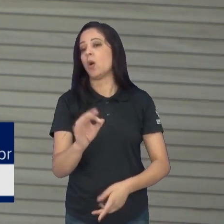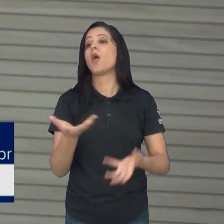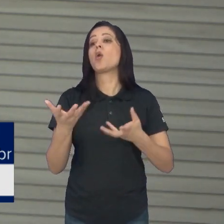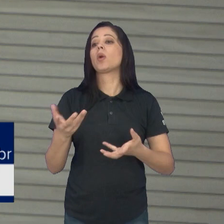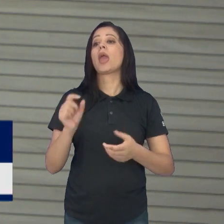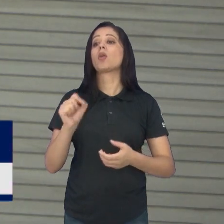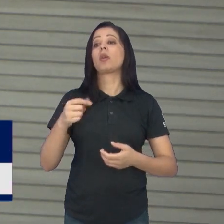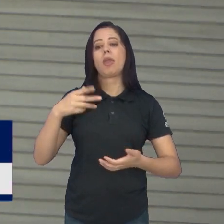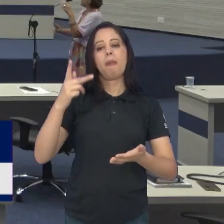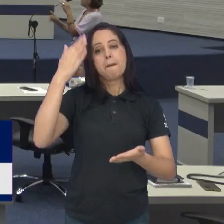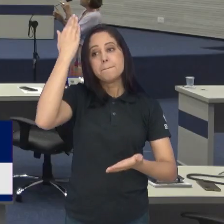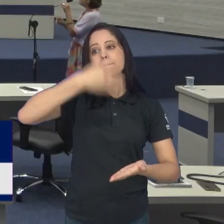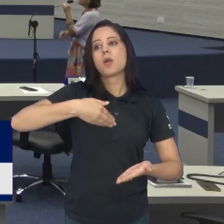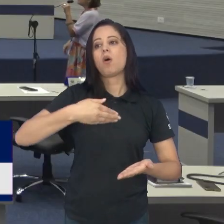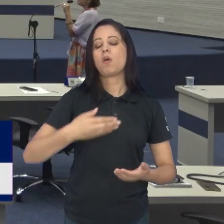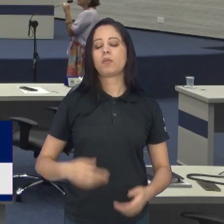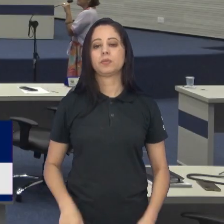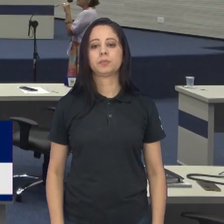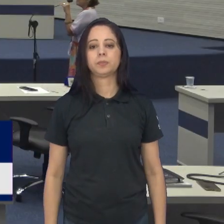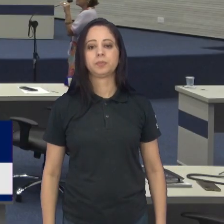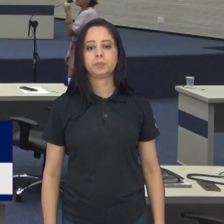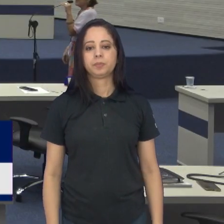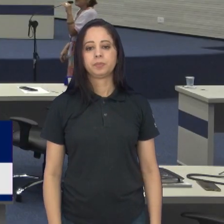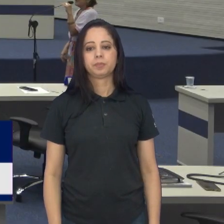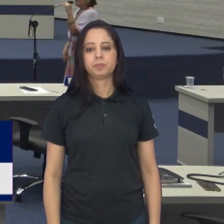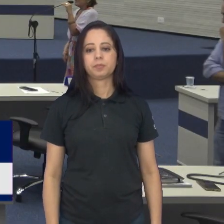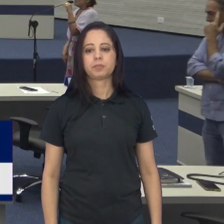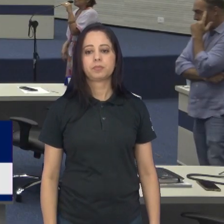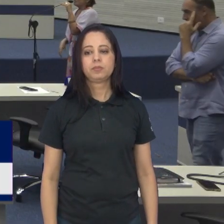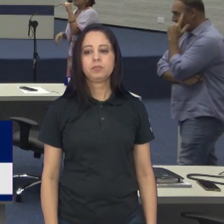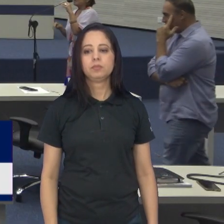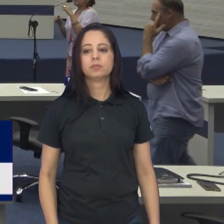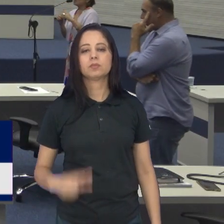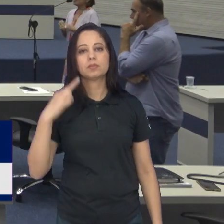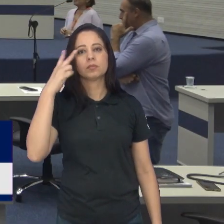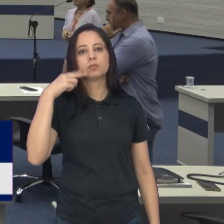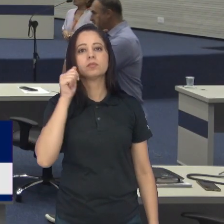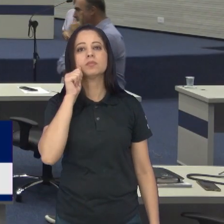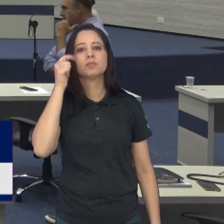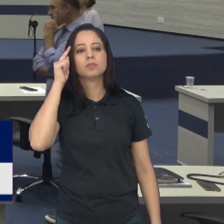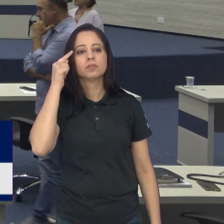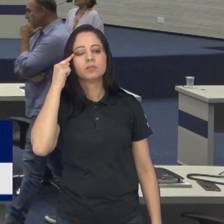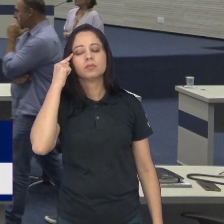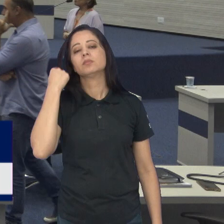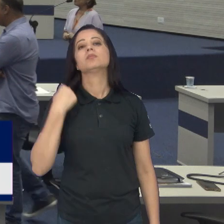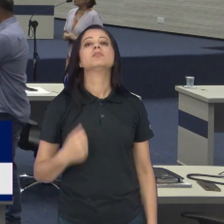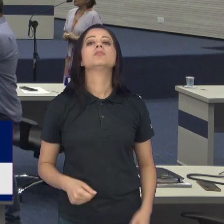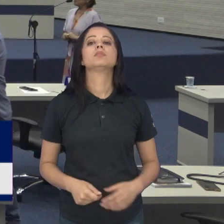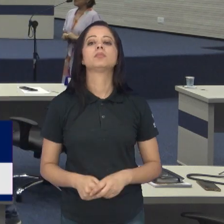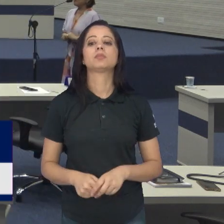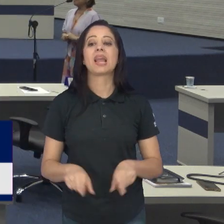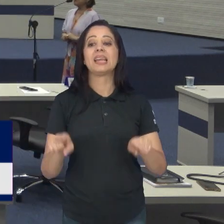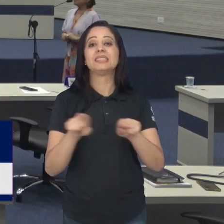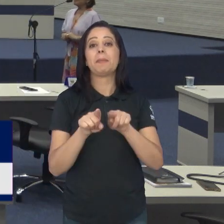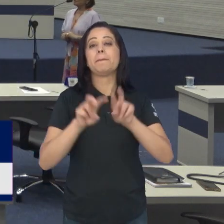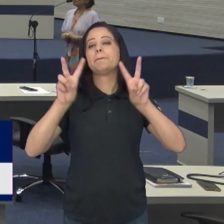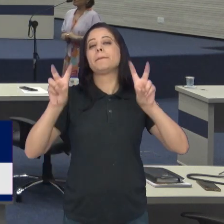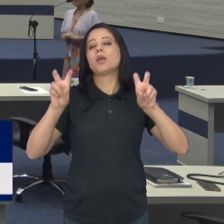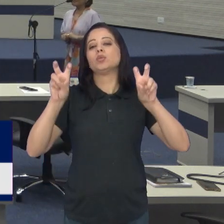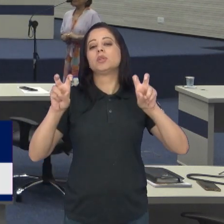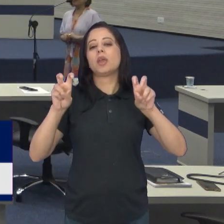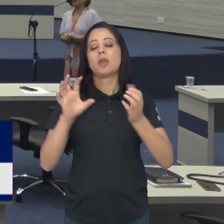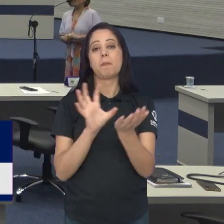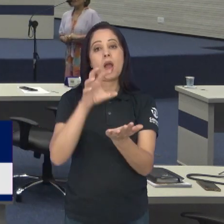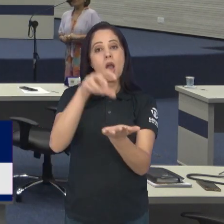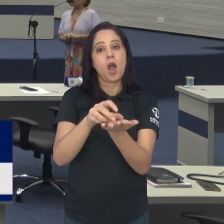convocação. Questão de ordem, a vereadora Amélia não. Senhor presidente, também sobre essa questão do Fundo Social, é importante